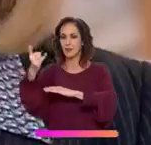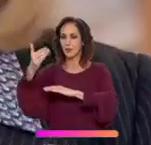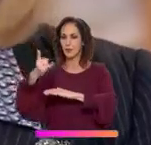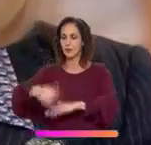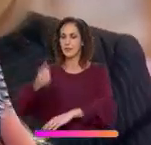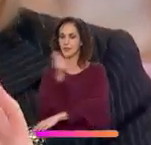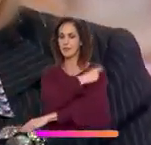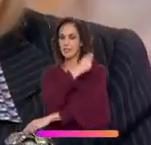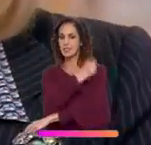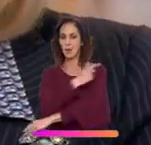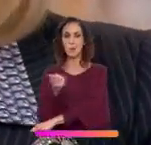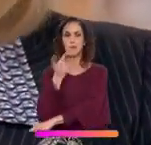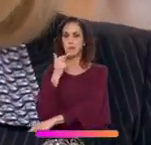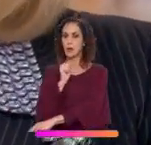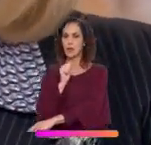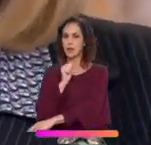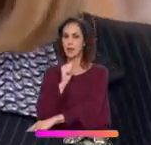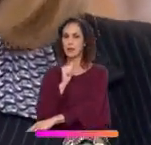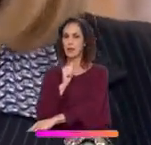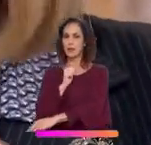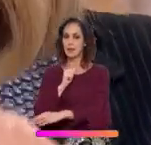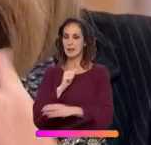vacinada. Se nós fizéssemos esta taxa